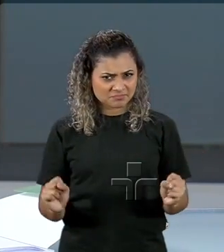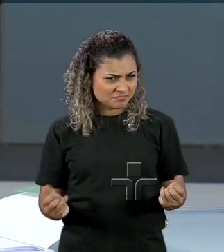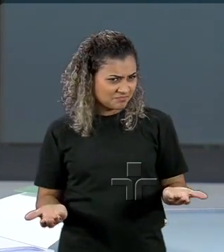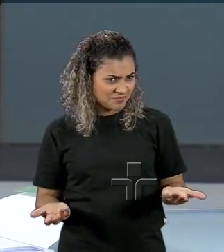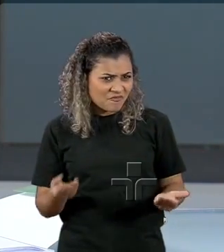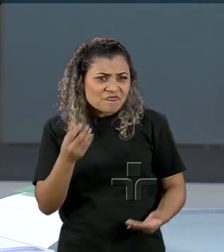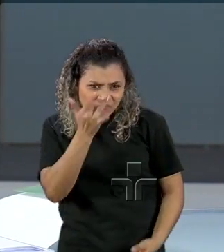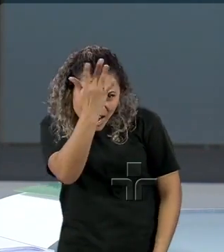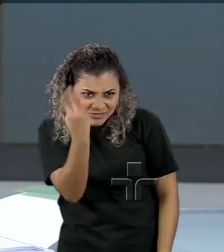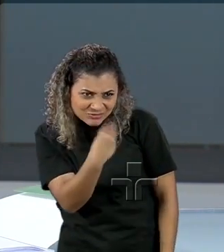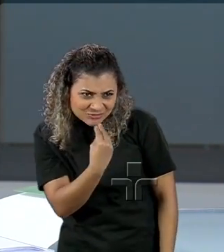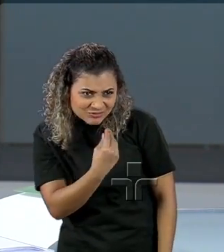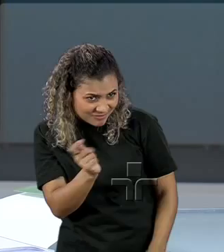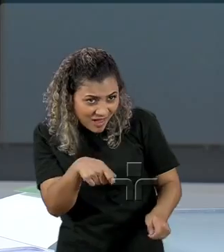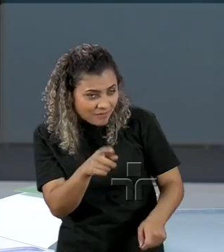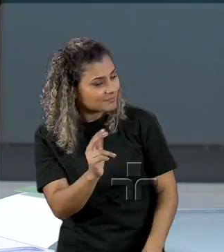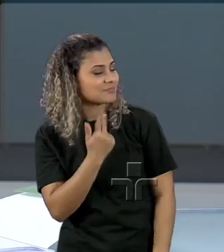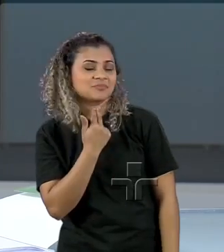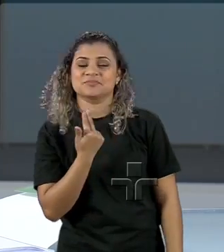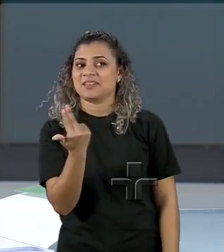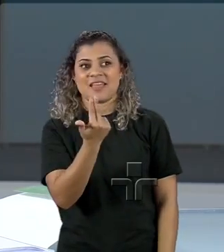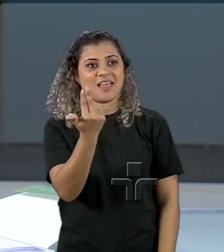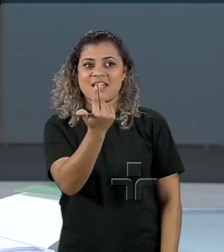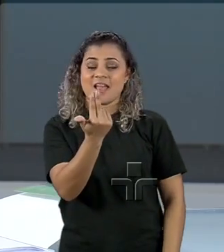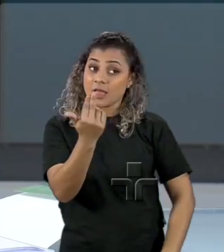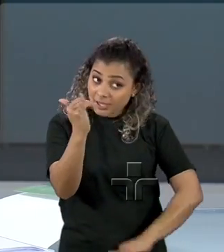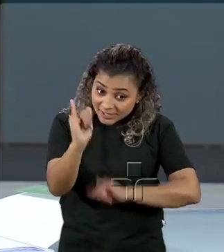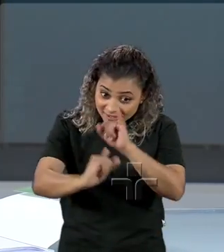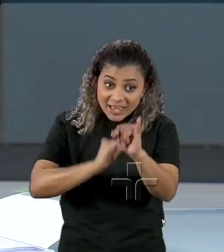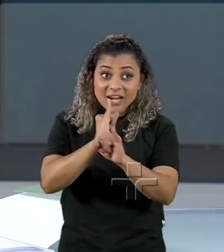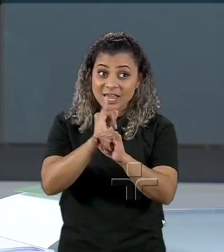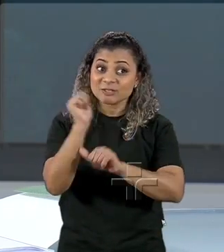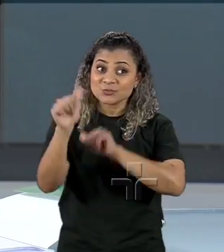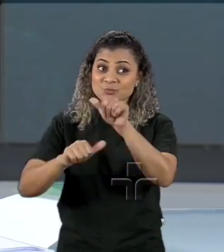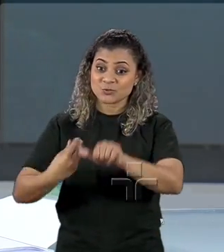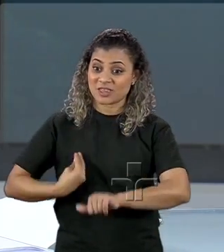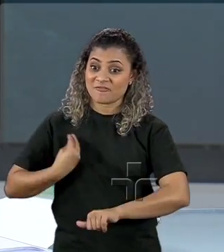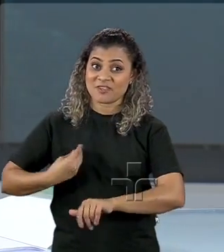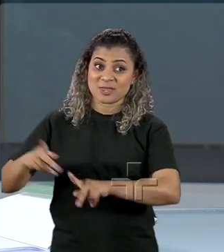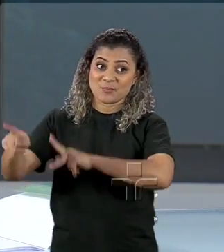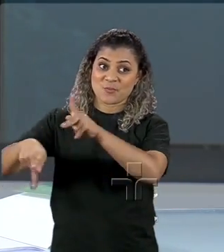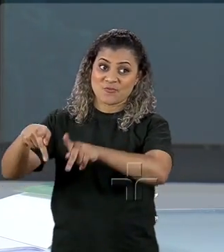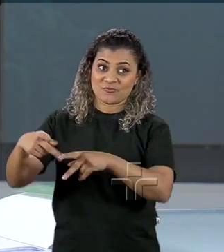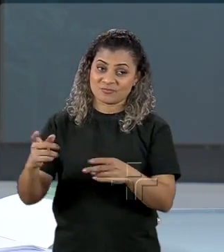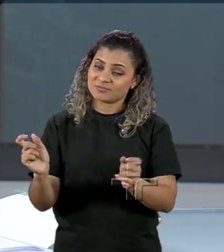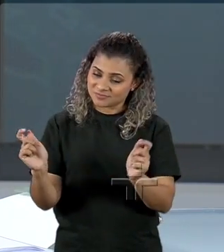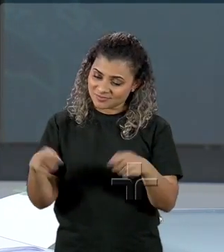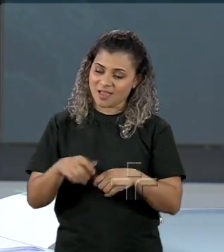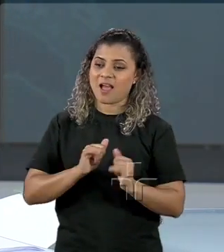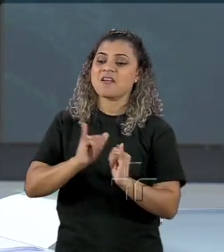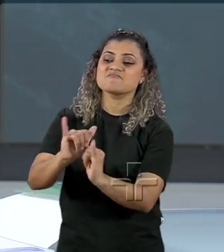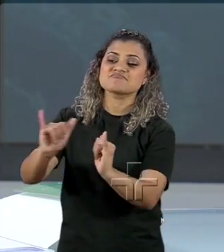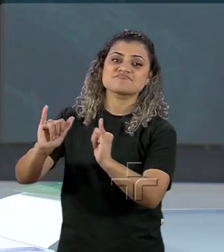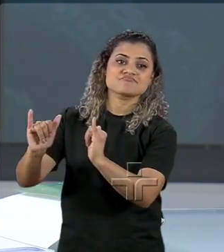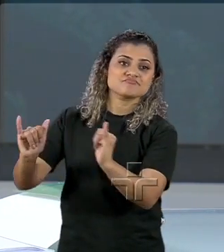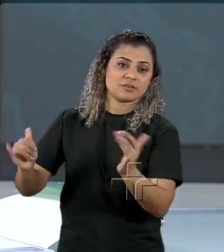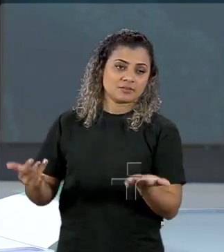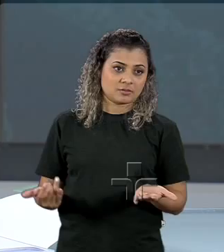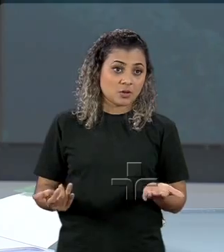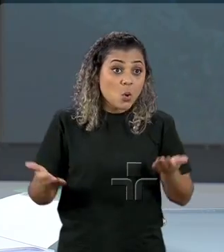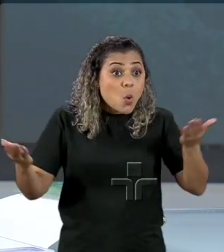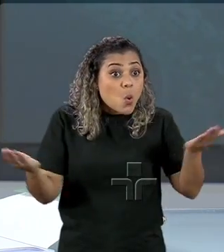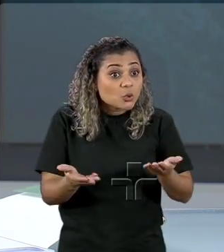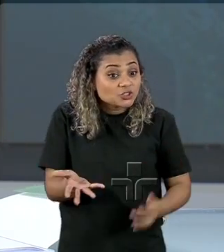com facilidade, não. A internet está mudando a vida da gente. Hoje a gente, num correr de olhos, faz